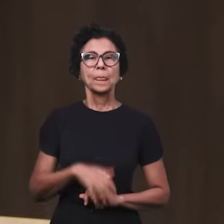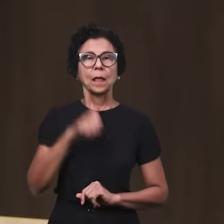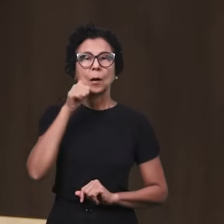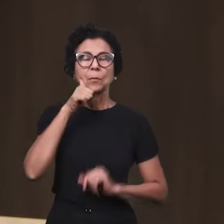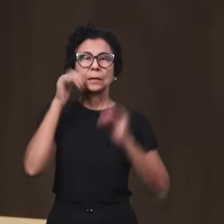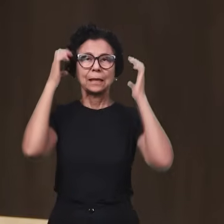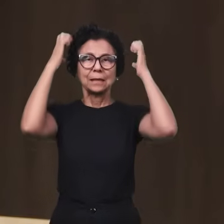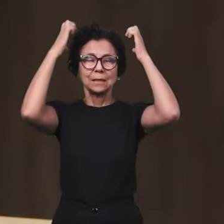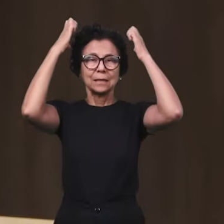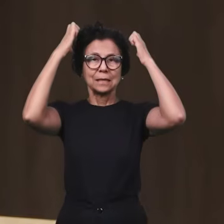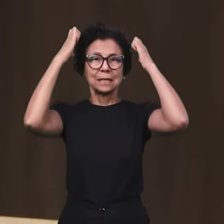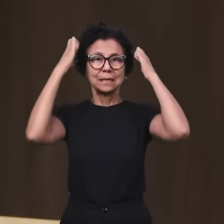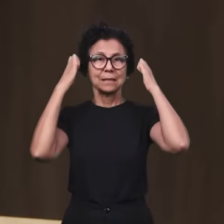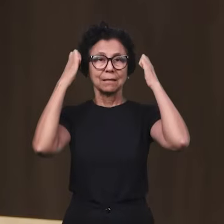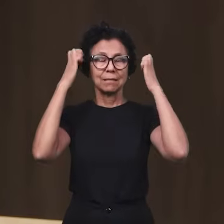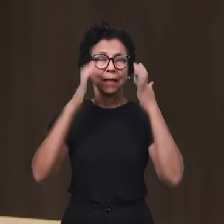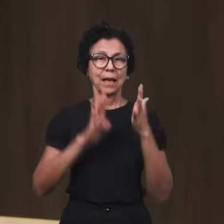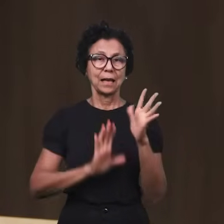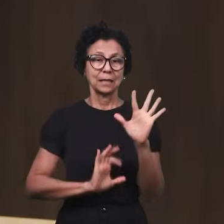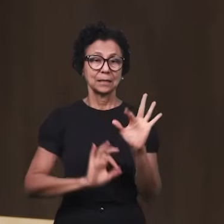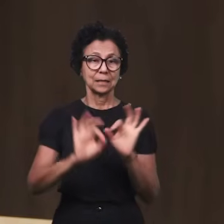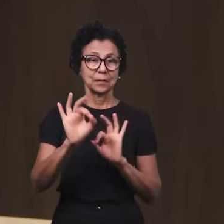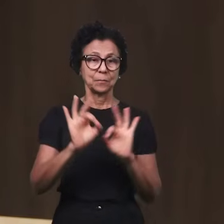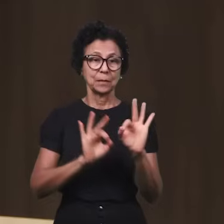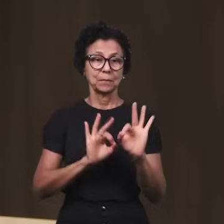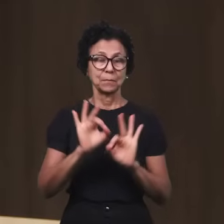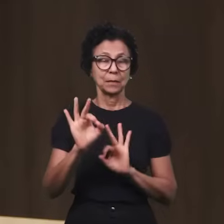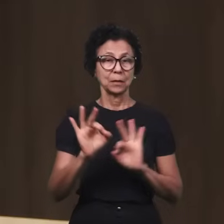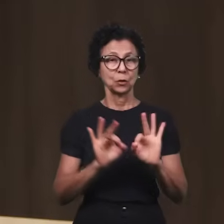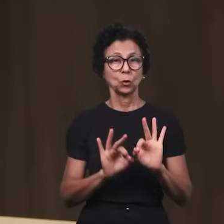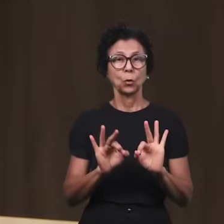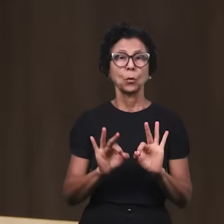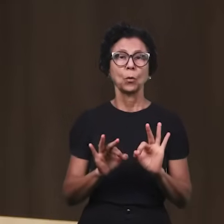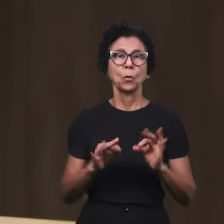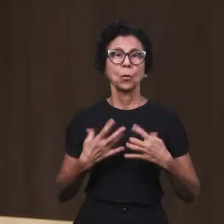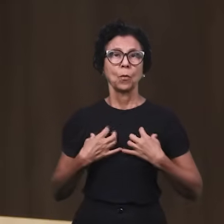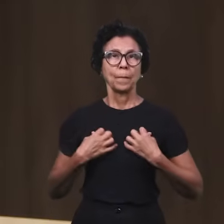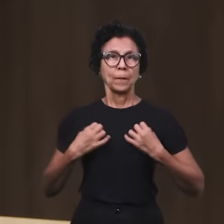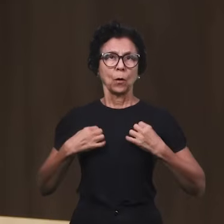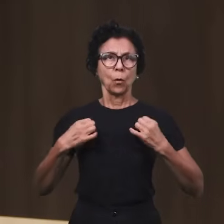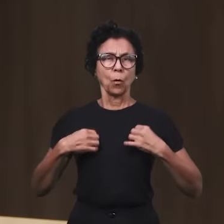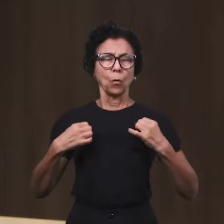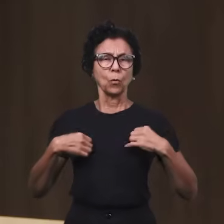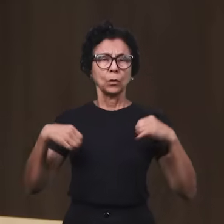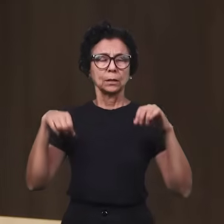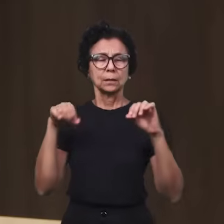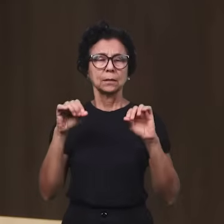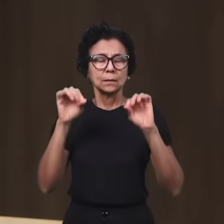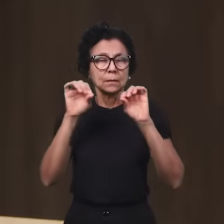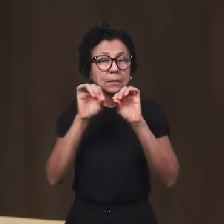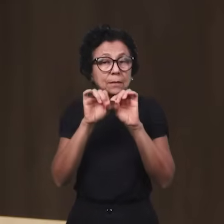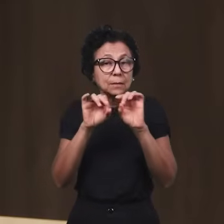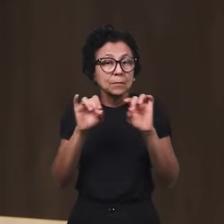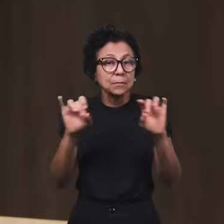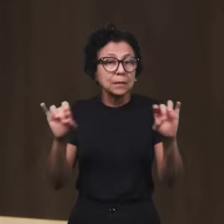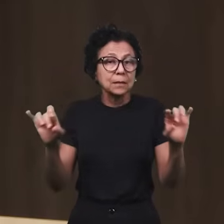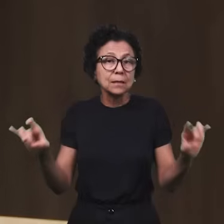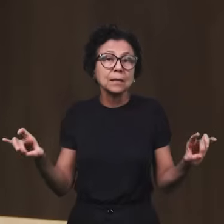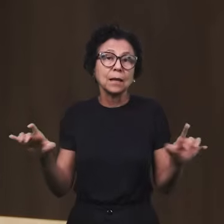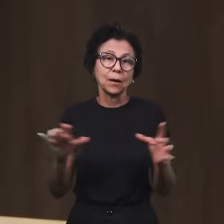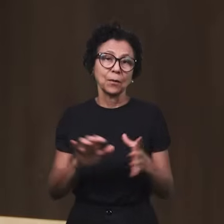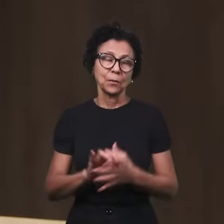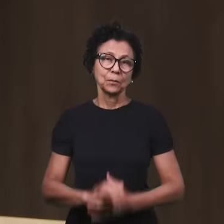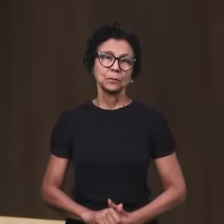rei, o texto bíblico em hebraico fala que ela se vestiu do reino, ela se vestiu do próprio reino